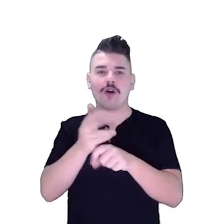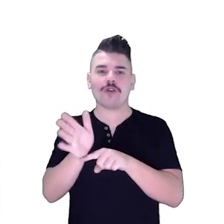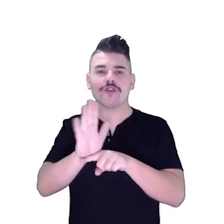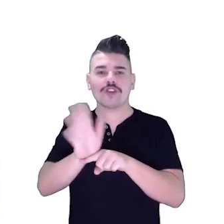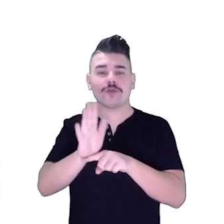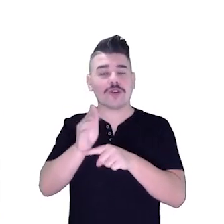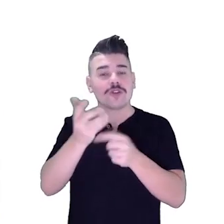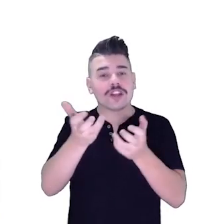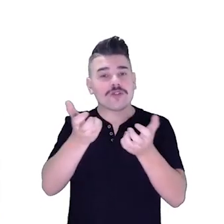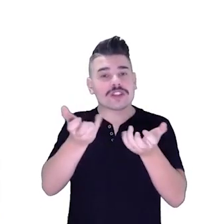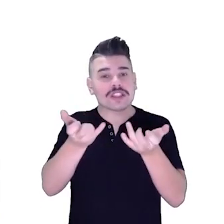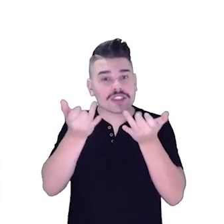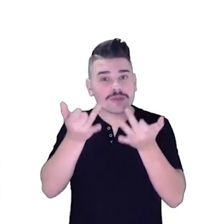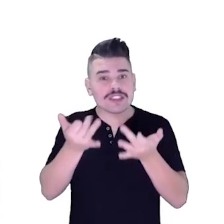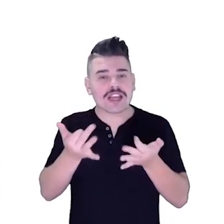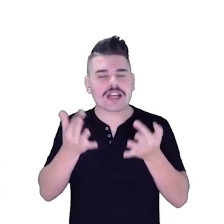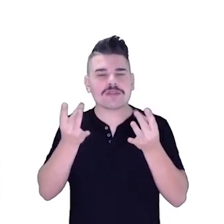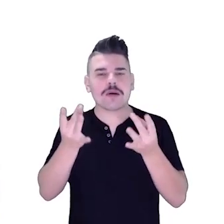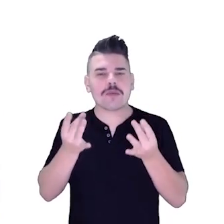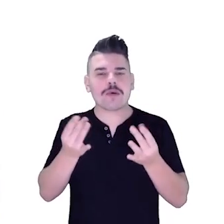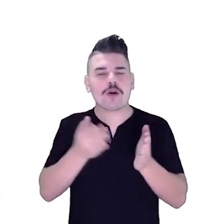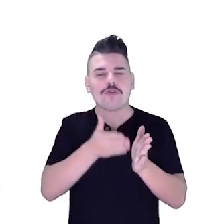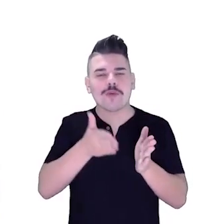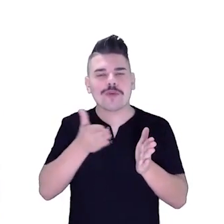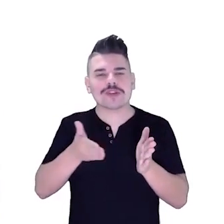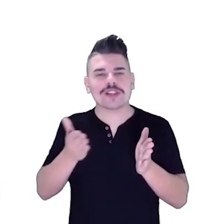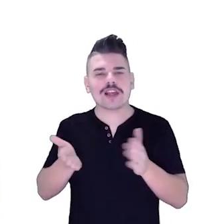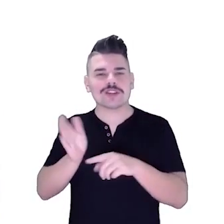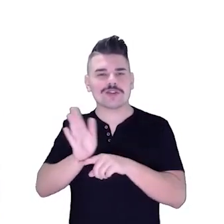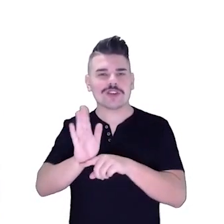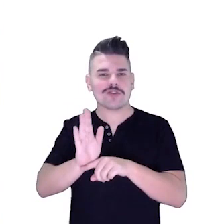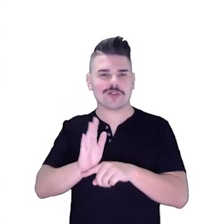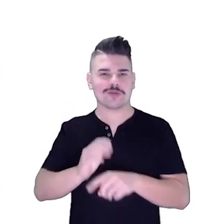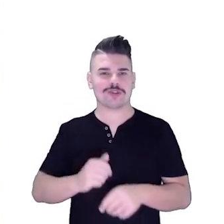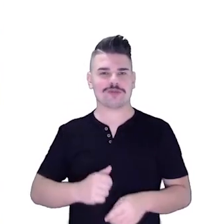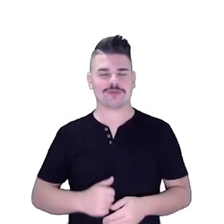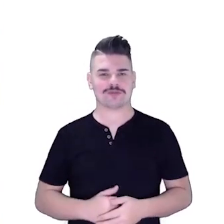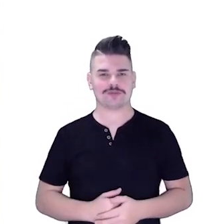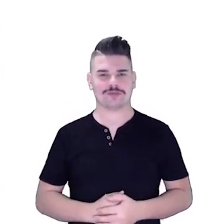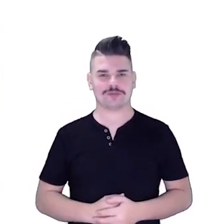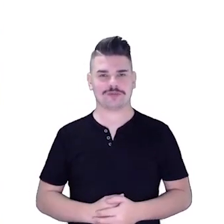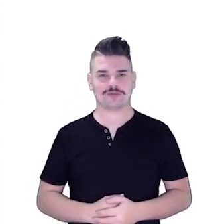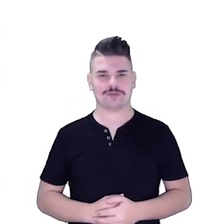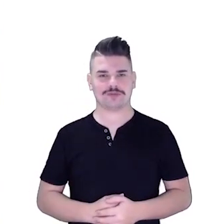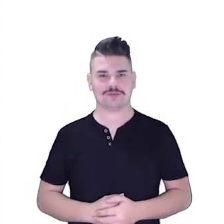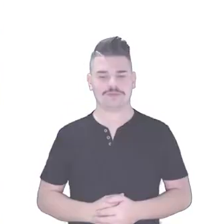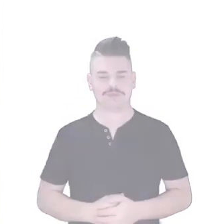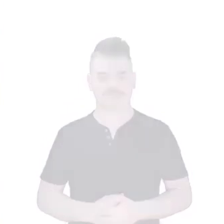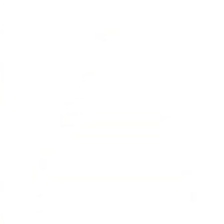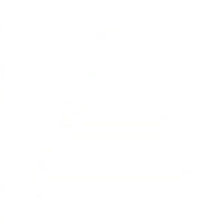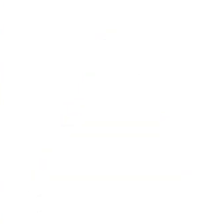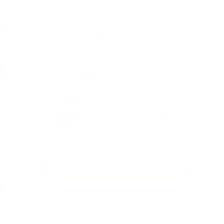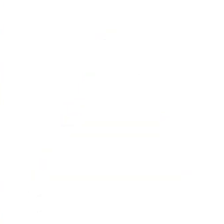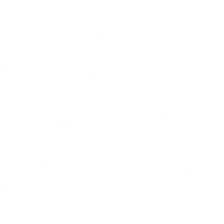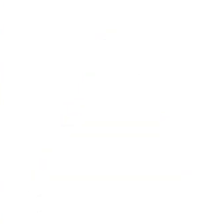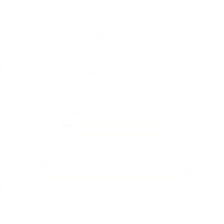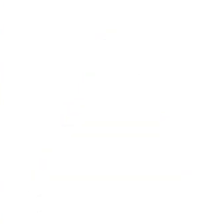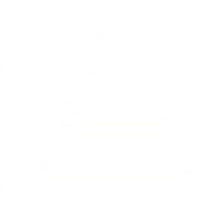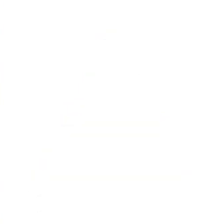do qual você faz parte e que te convida para fazer esse filme. Eu queria que você contasse um pouco mais o processo de feitura